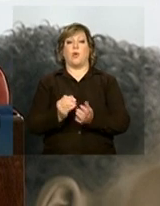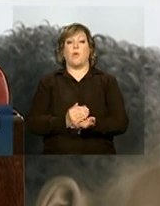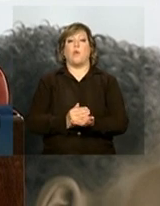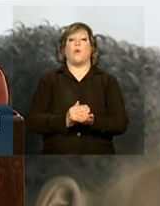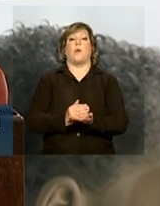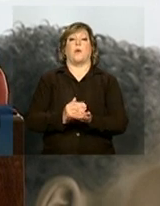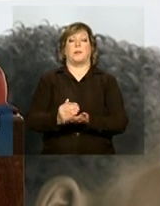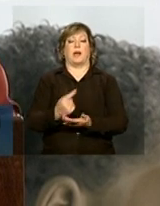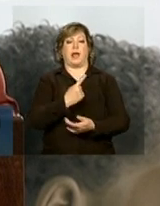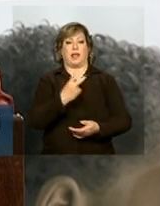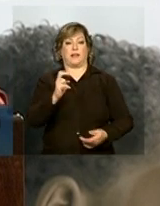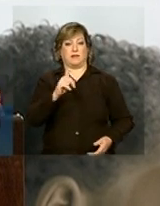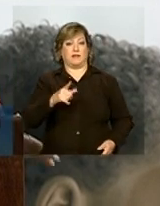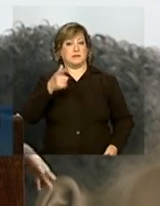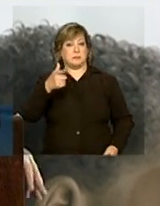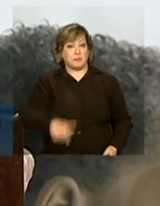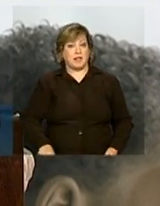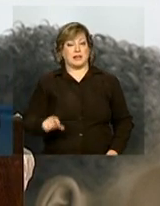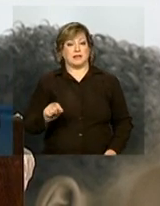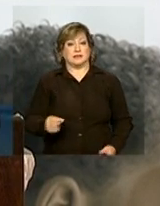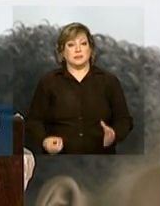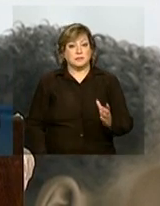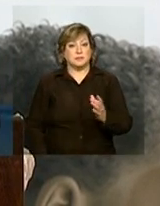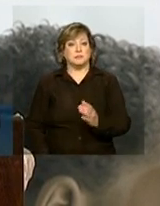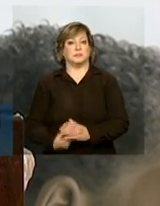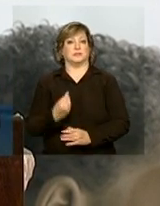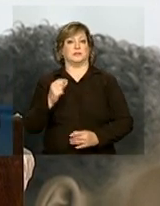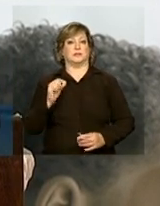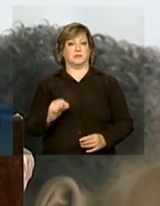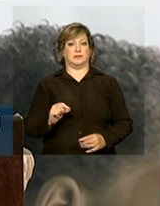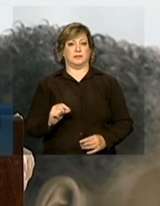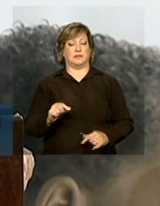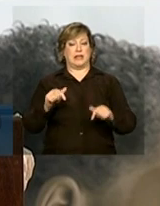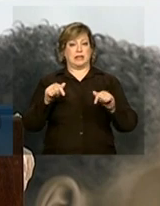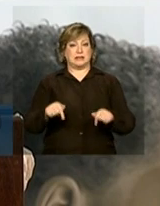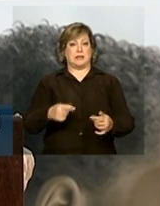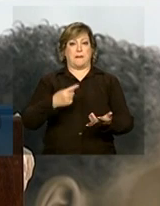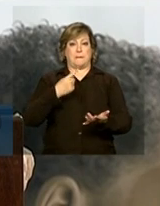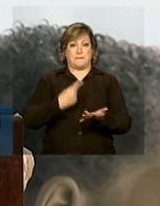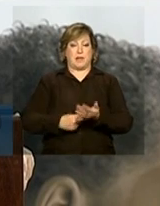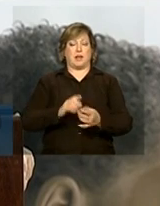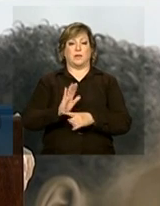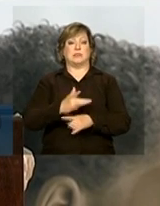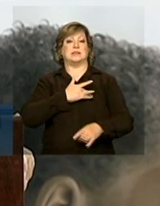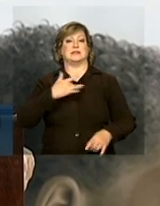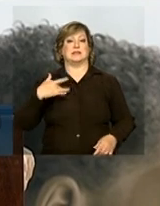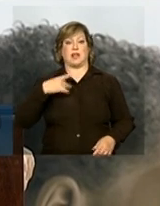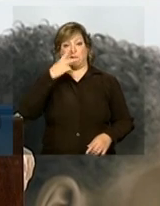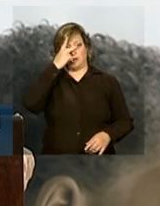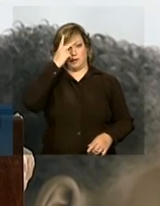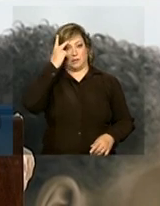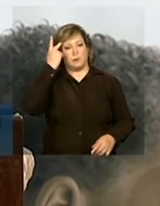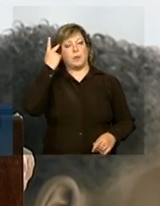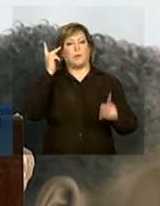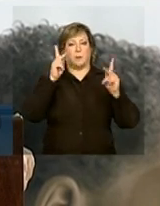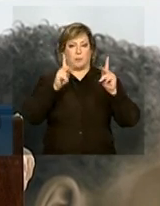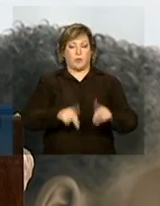começamos cada vez mais a implantar esse pacto pela saúde pública com mais